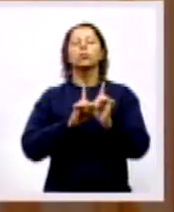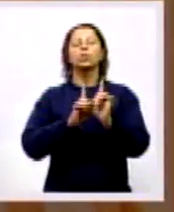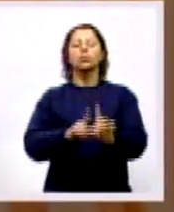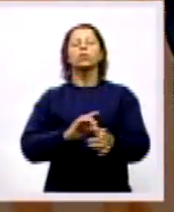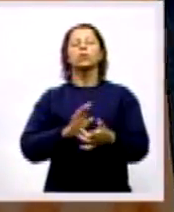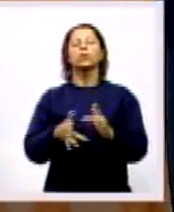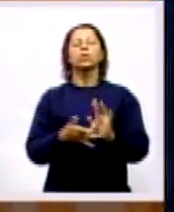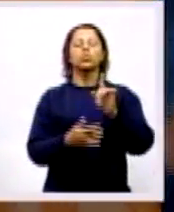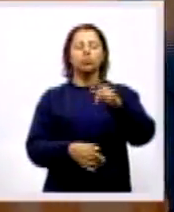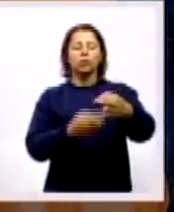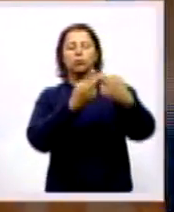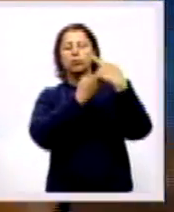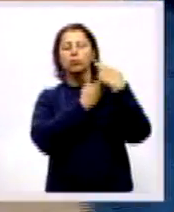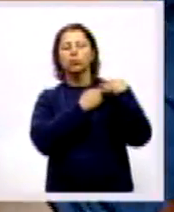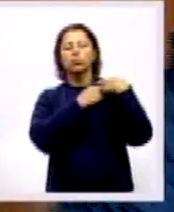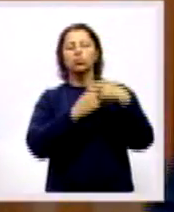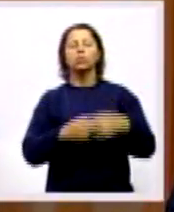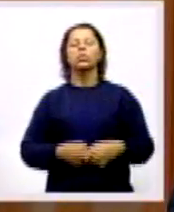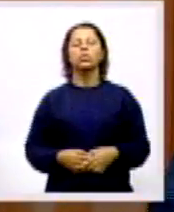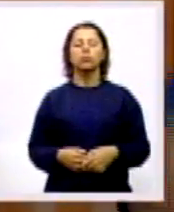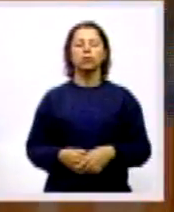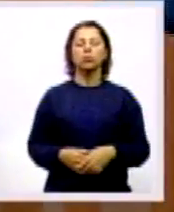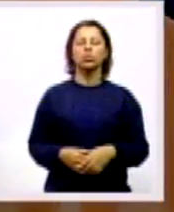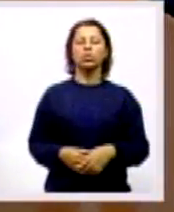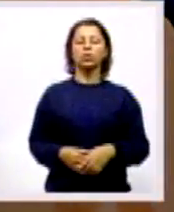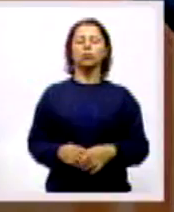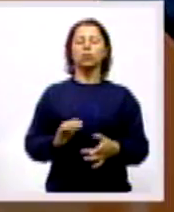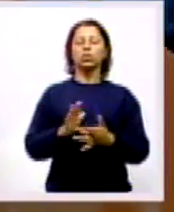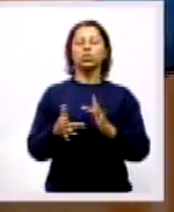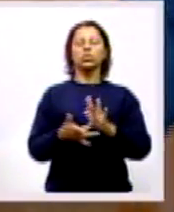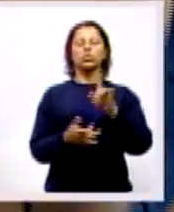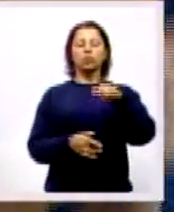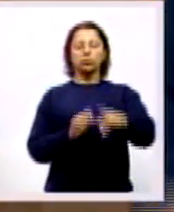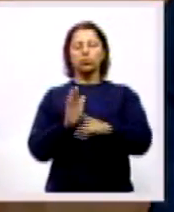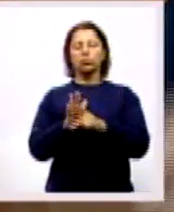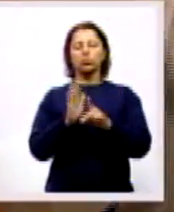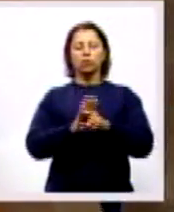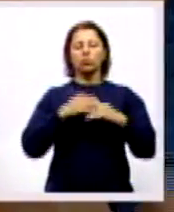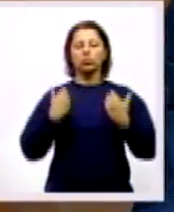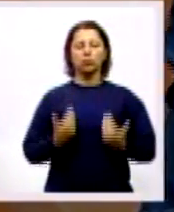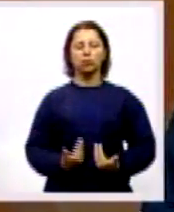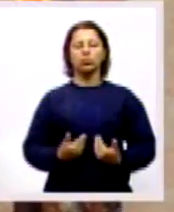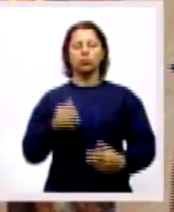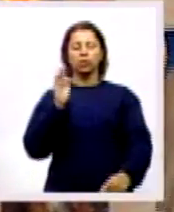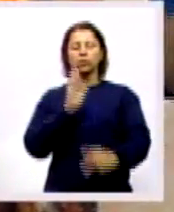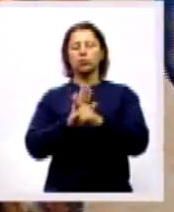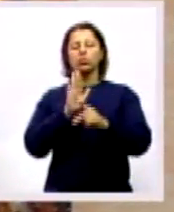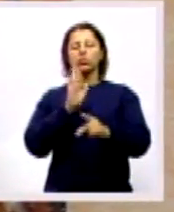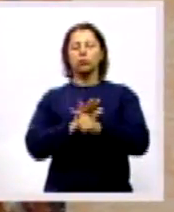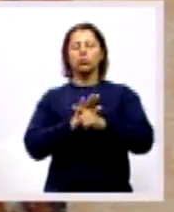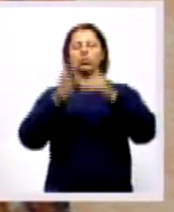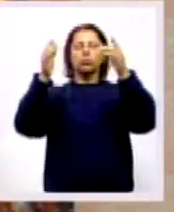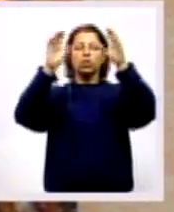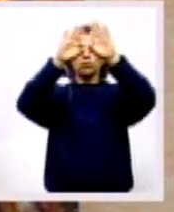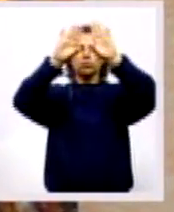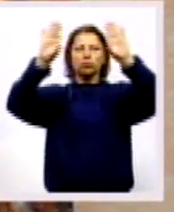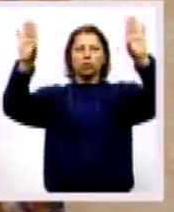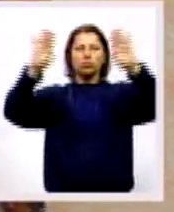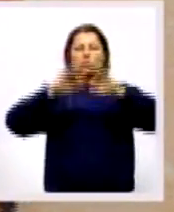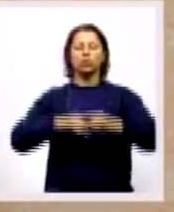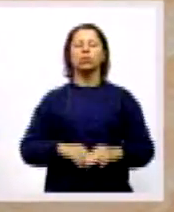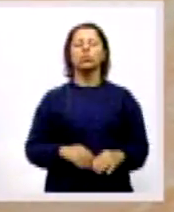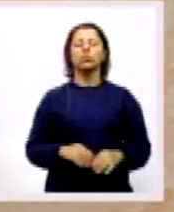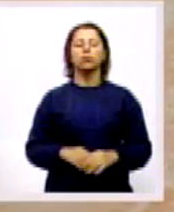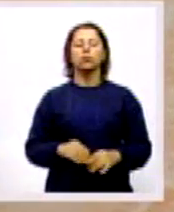é o total responsável por ela. Ele é a própria encarnação dessa propriedade. Ele na sua